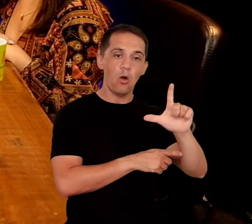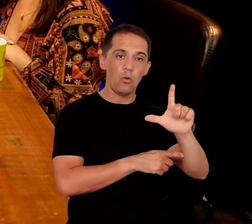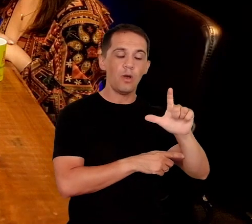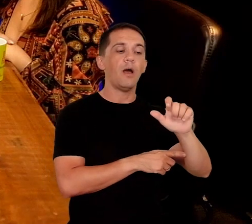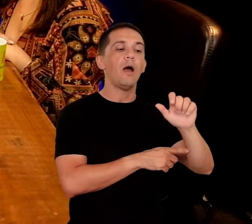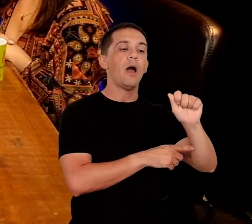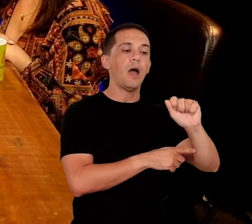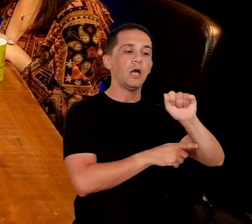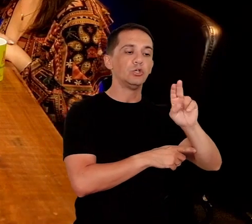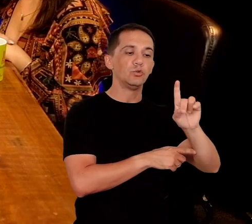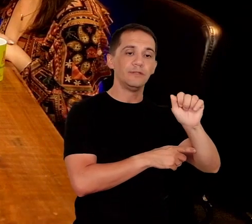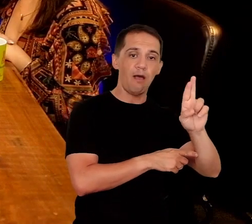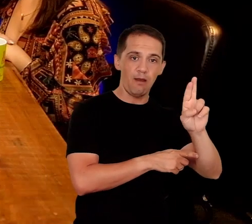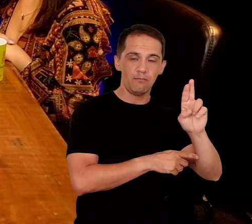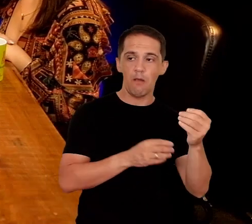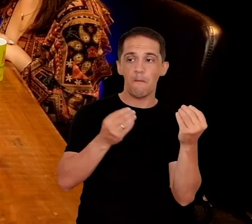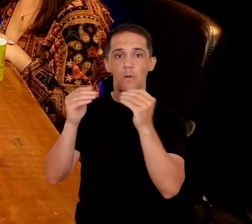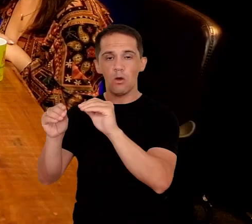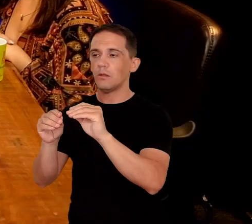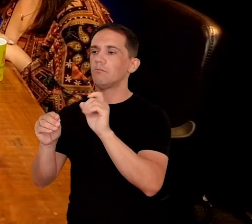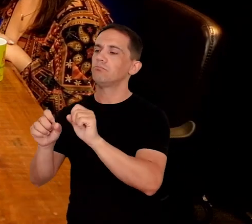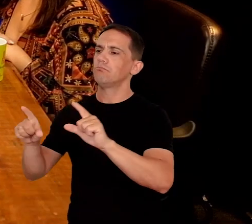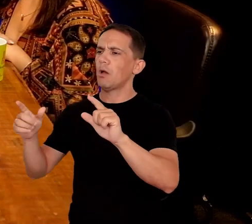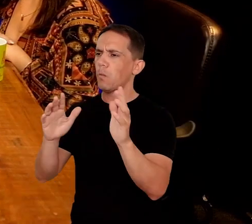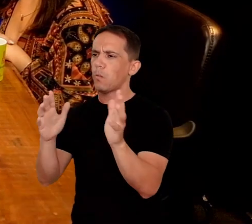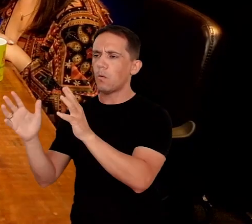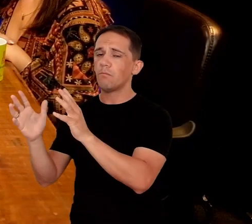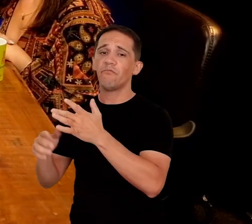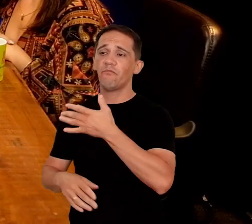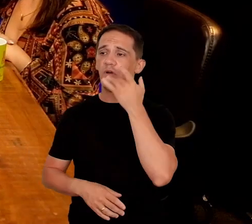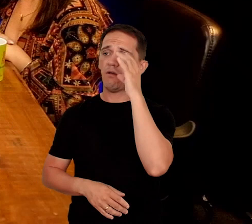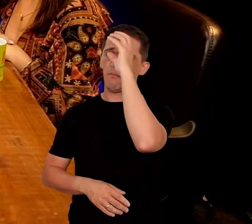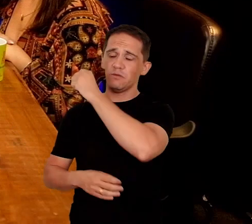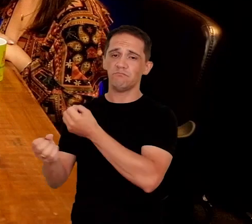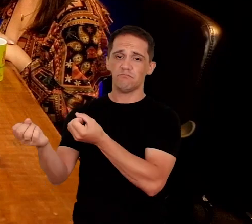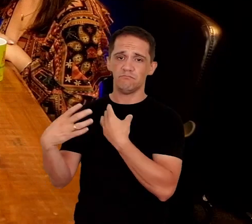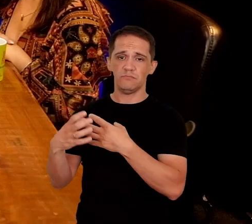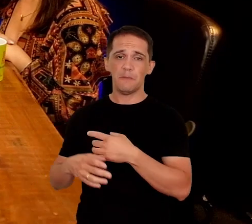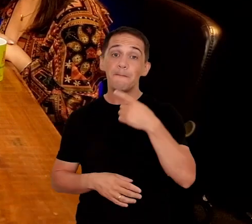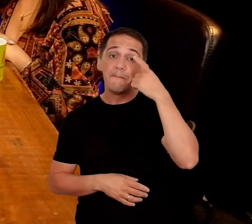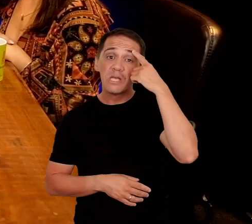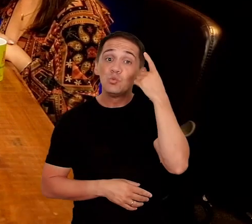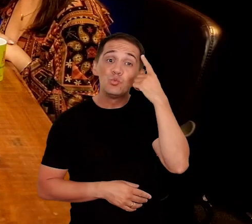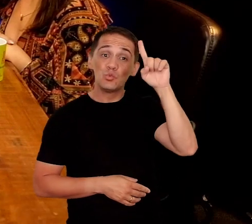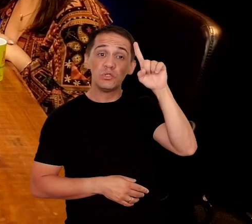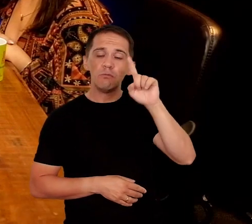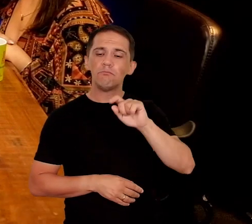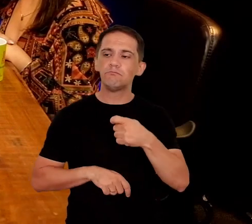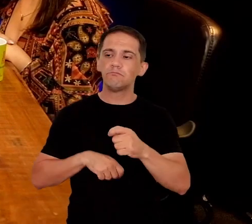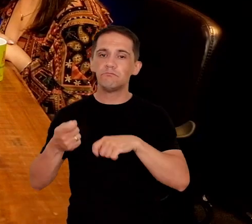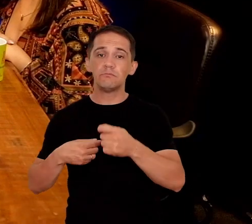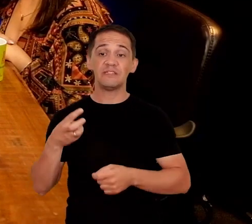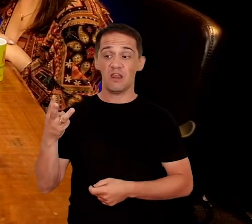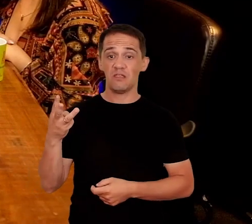faz. Libras, tem alguém sinal, que já dá o sinal. Ajudar. Vai aparecer ali um sinal, a pessoa já pode ir pegando assim, né? Se ela imaginar ela aprender 3 sinais